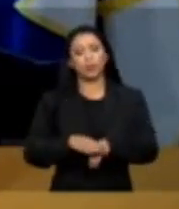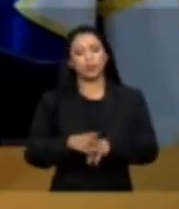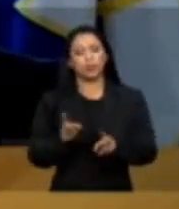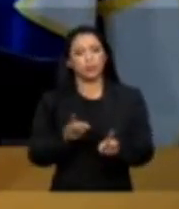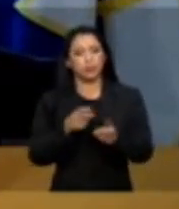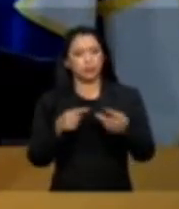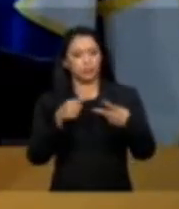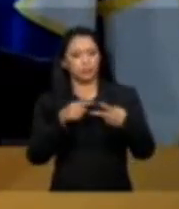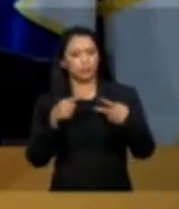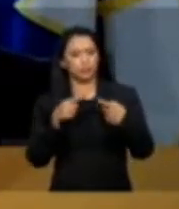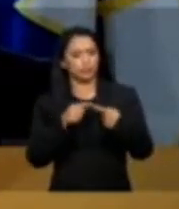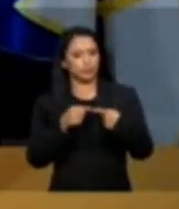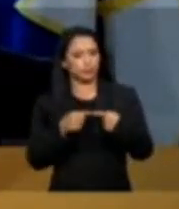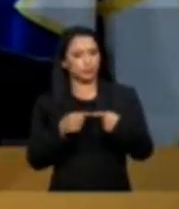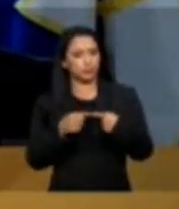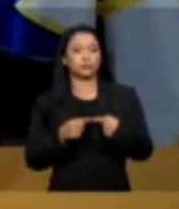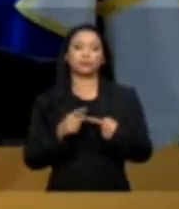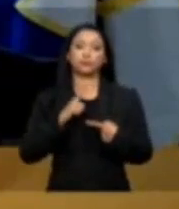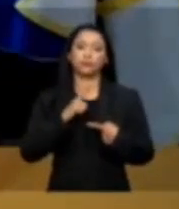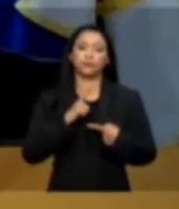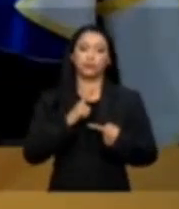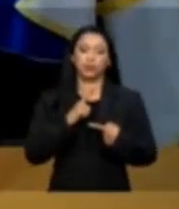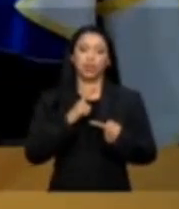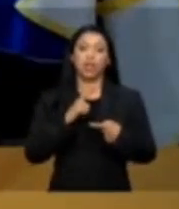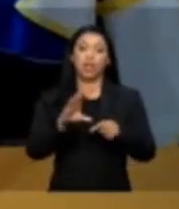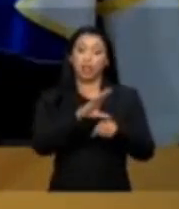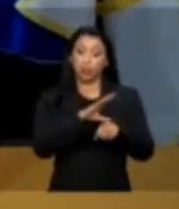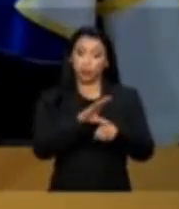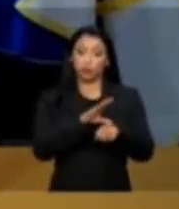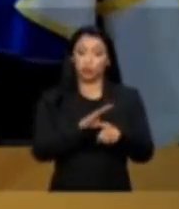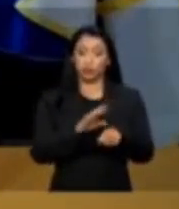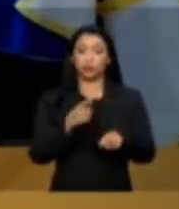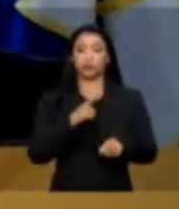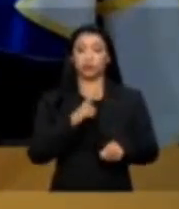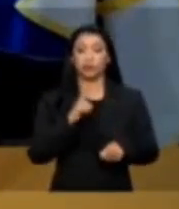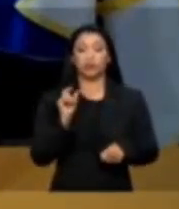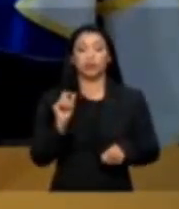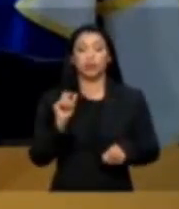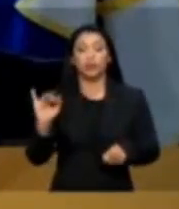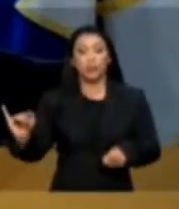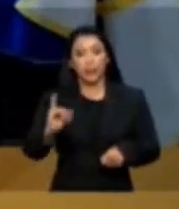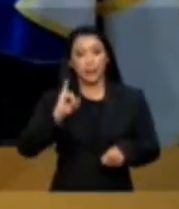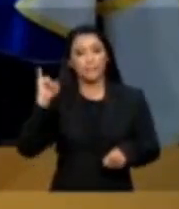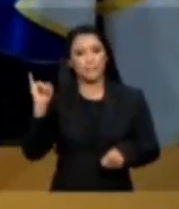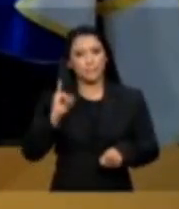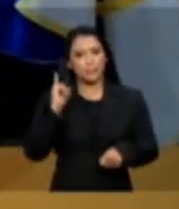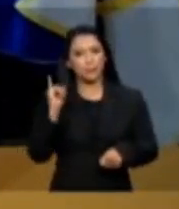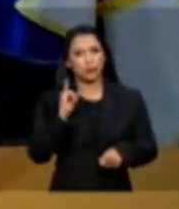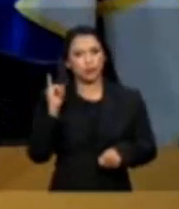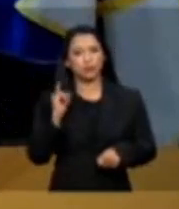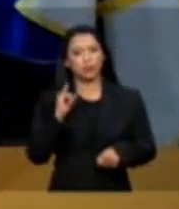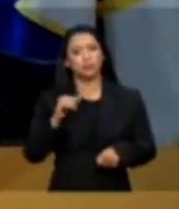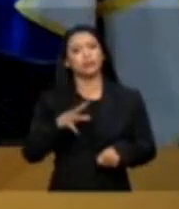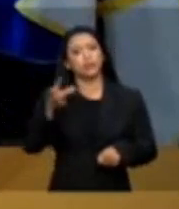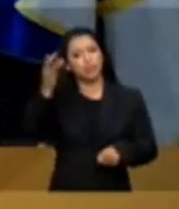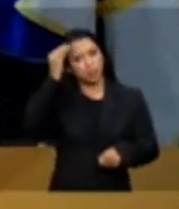um. Primeiro, a Assembleia Nacional Constituinte registrou a importância do reconhecimento de que